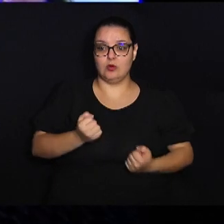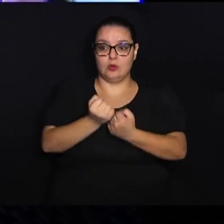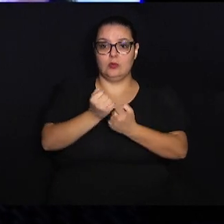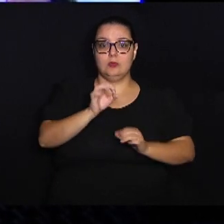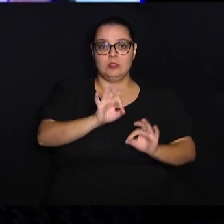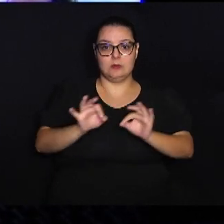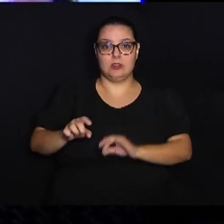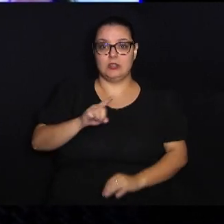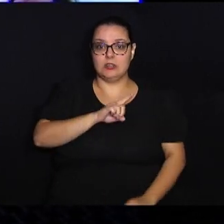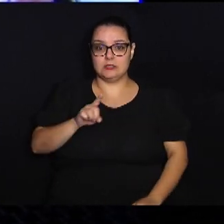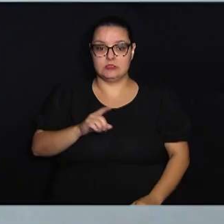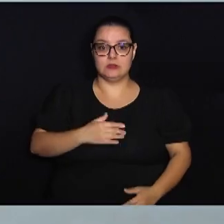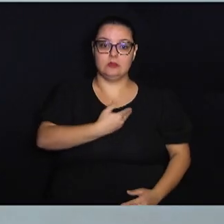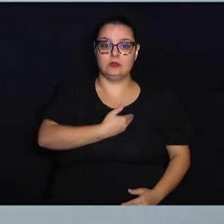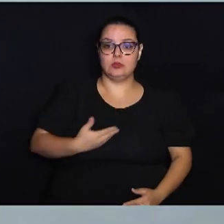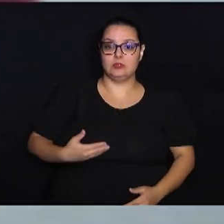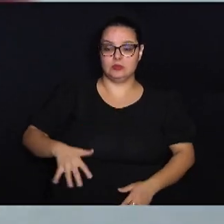A Lei nº